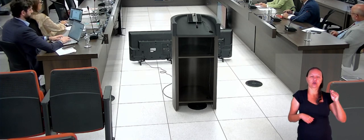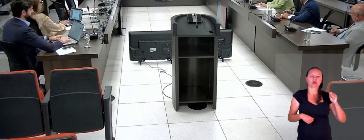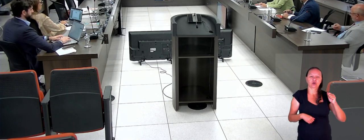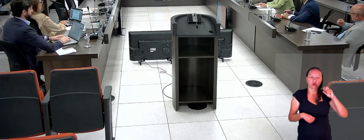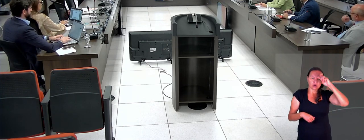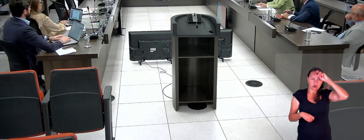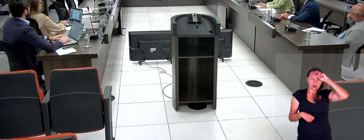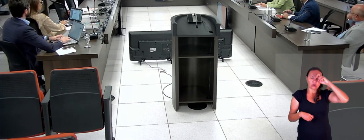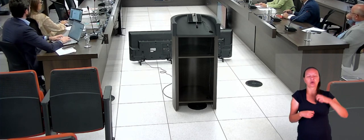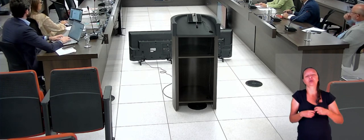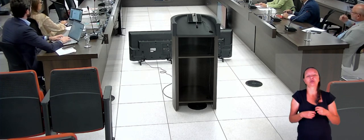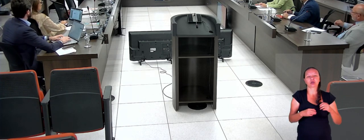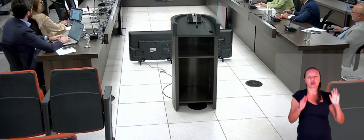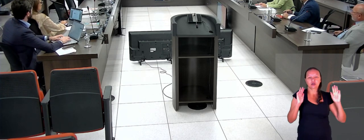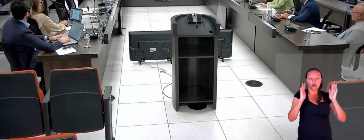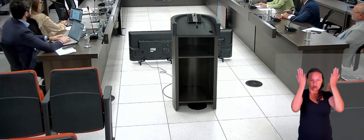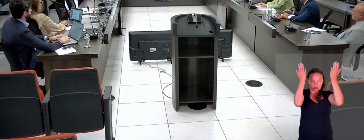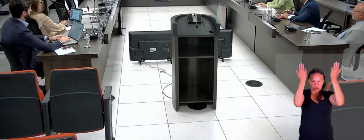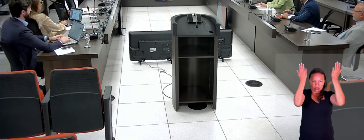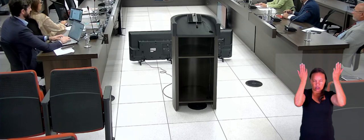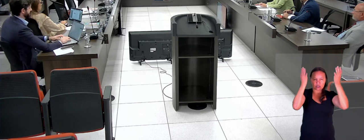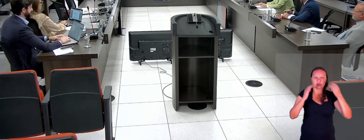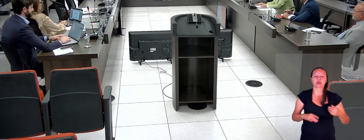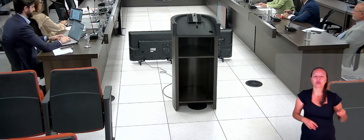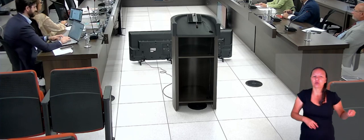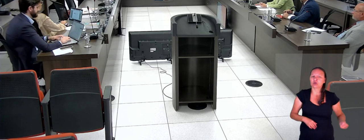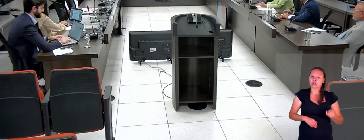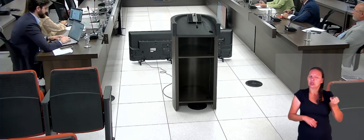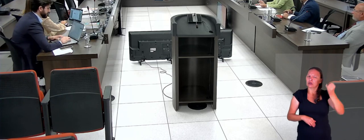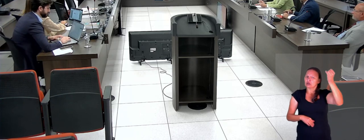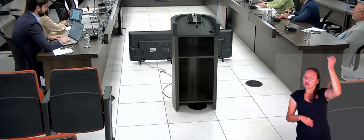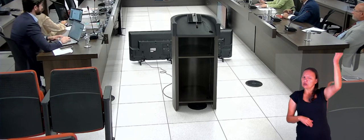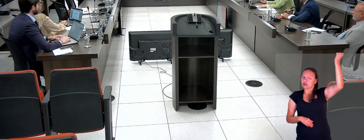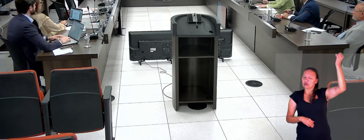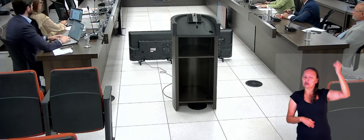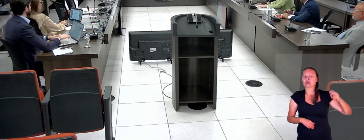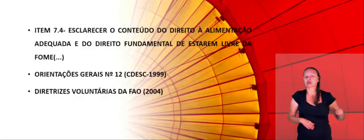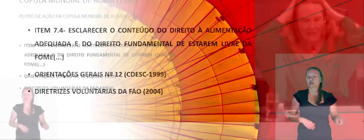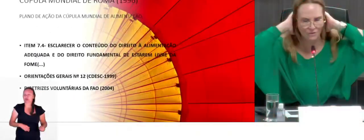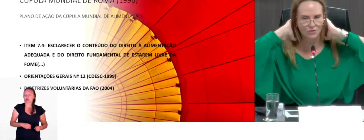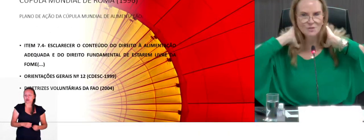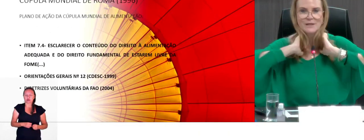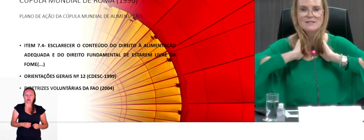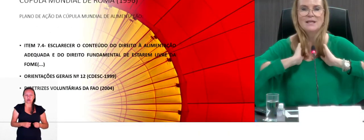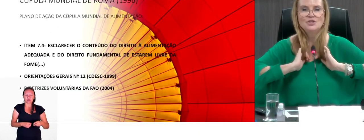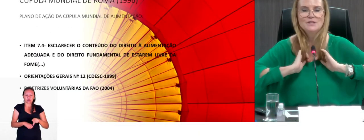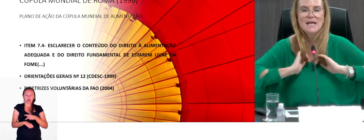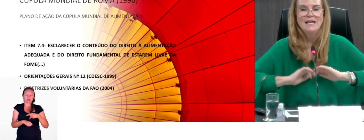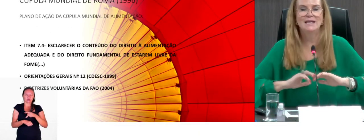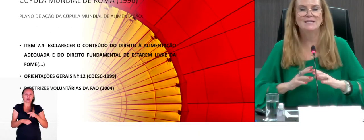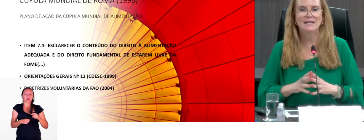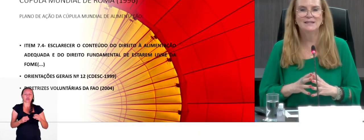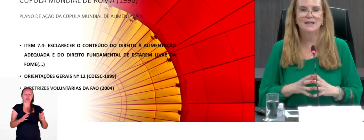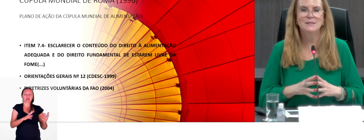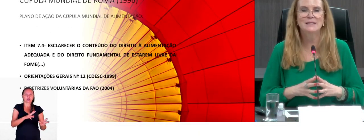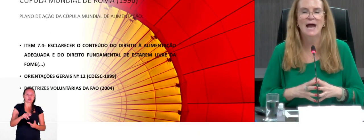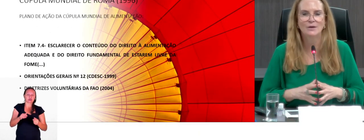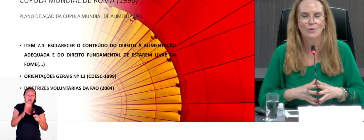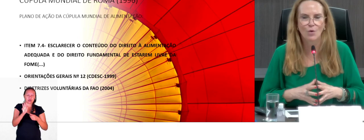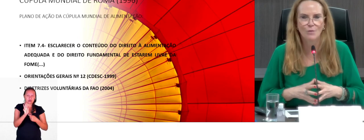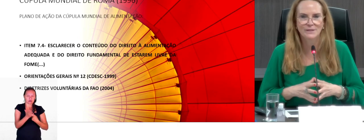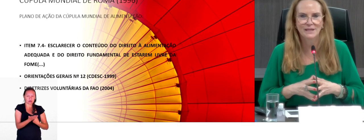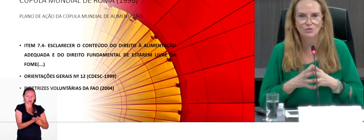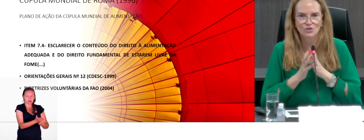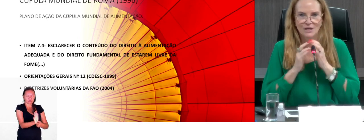Event mais importantes que em que os estados presentes eles determinaram